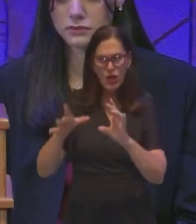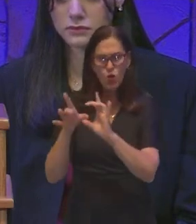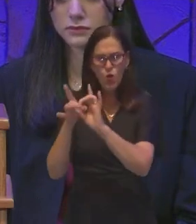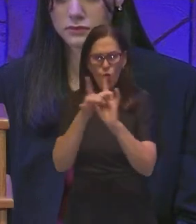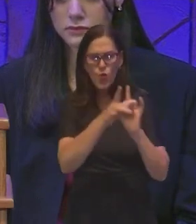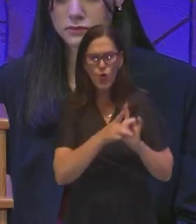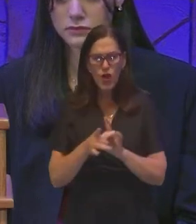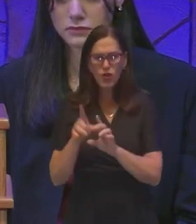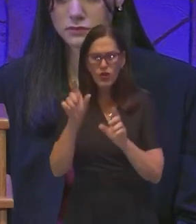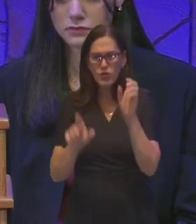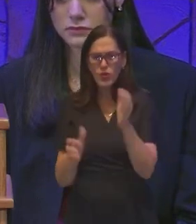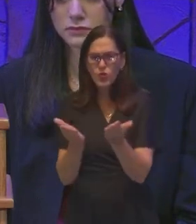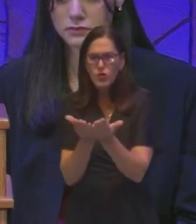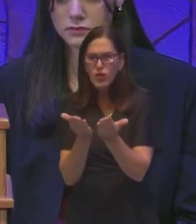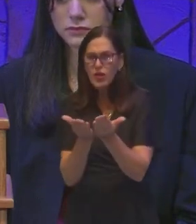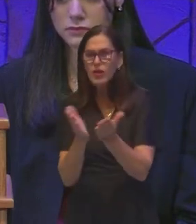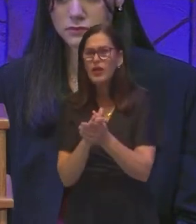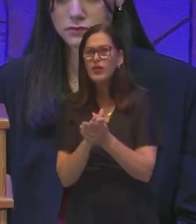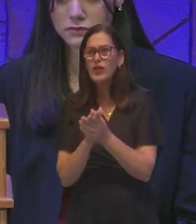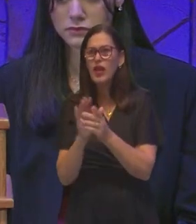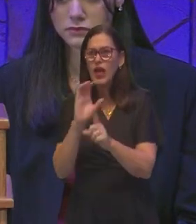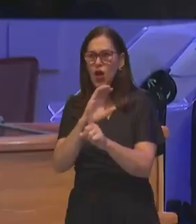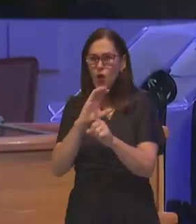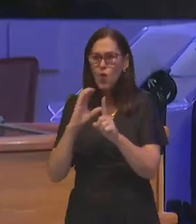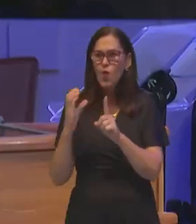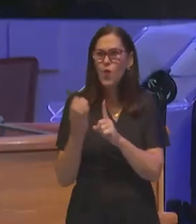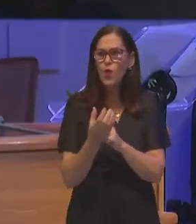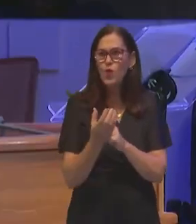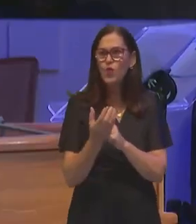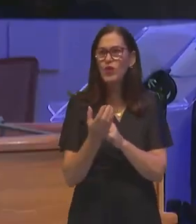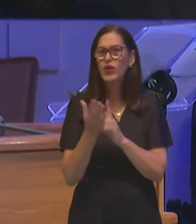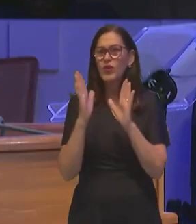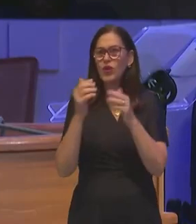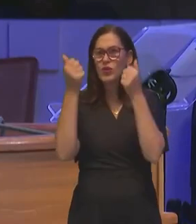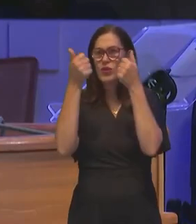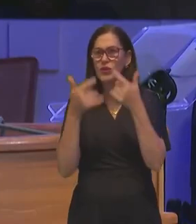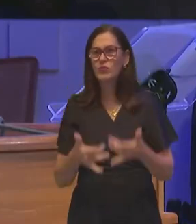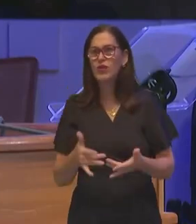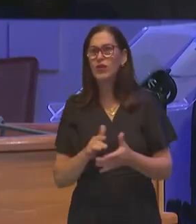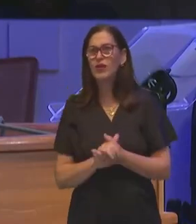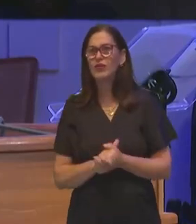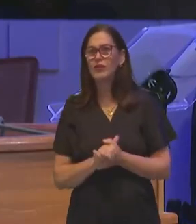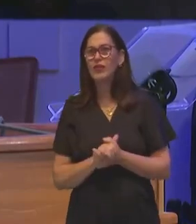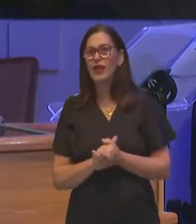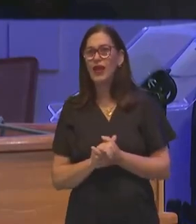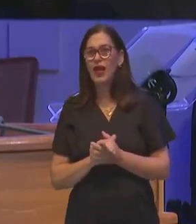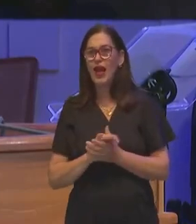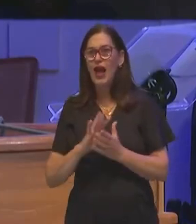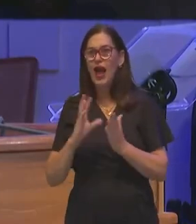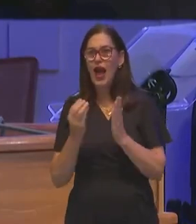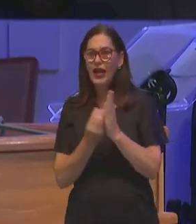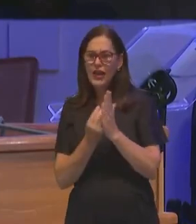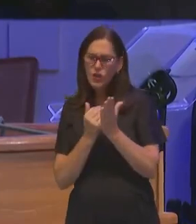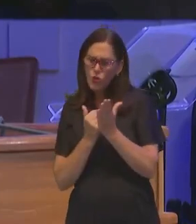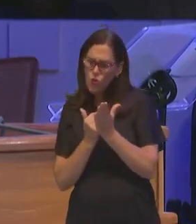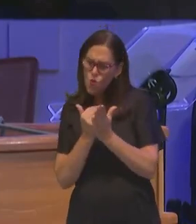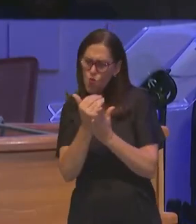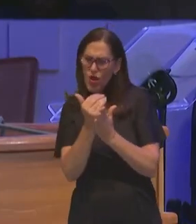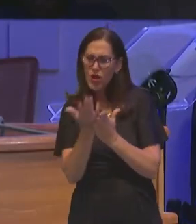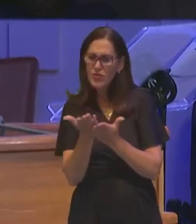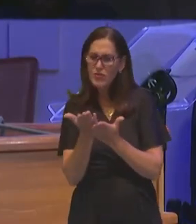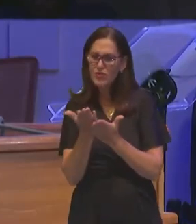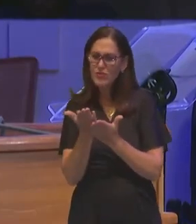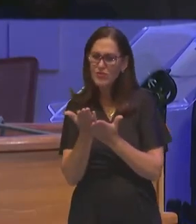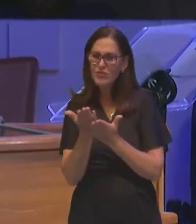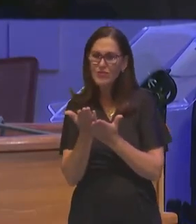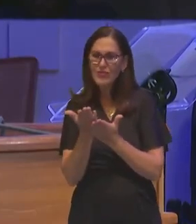crentes. E aquela comunidade que nós falamos, a igreja primitiva,